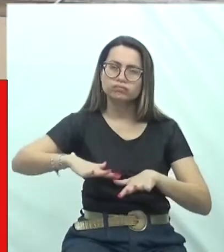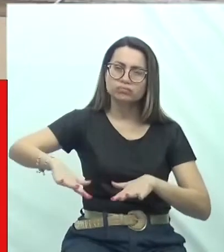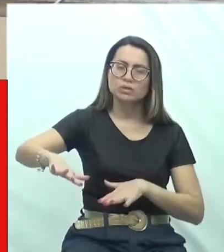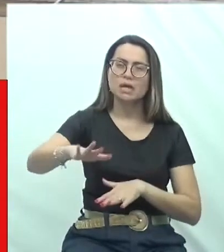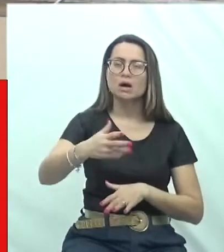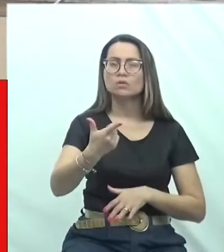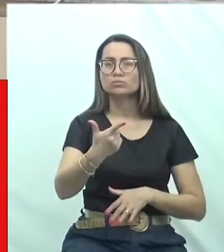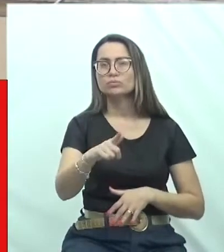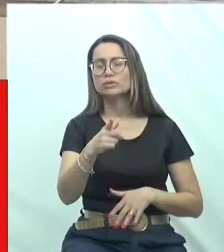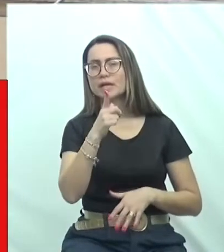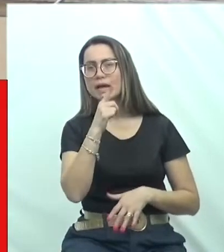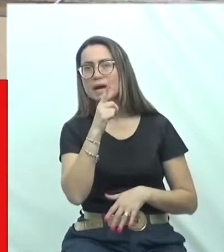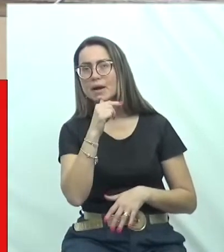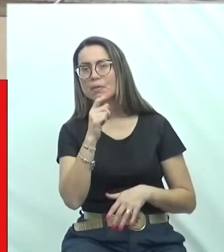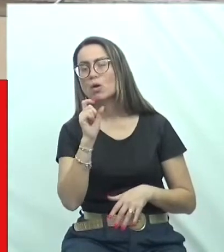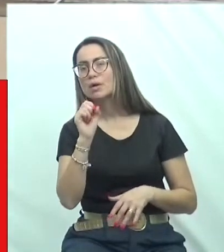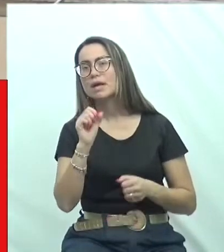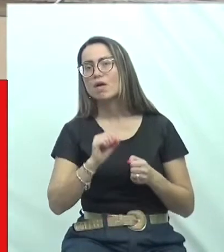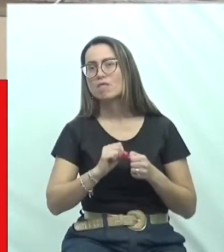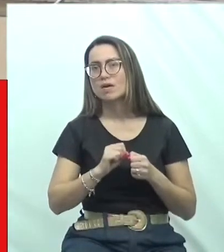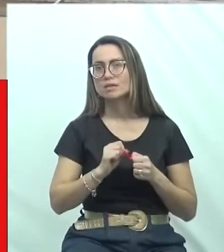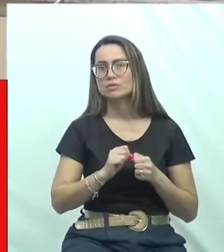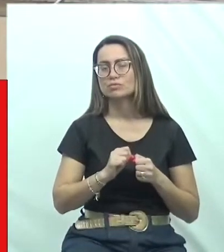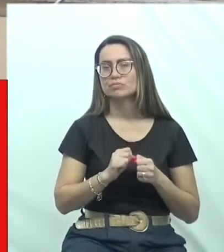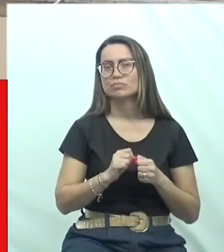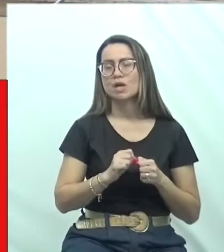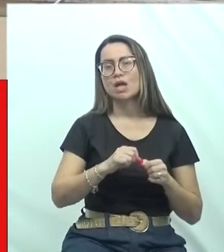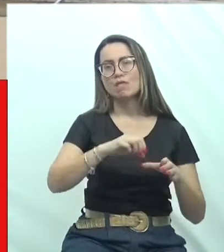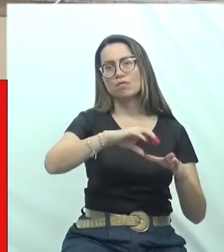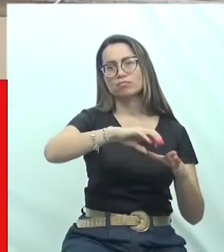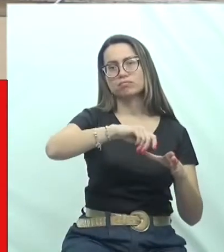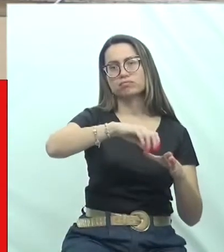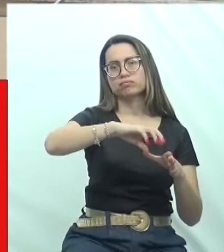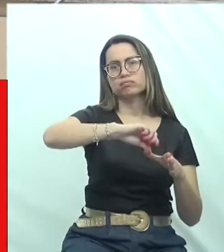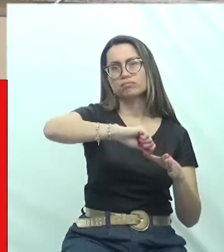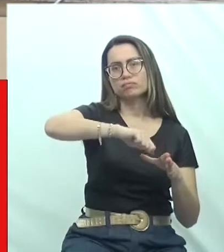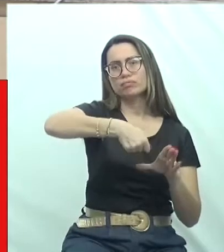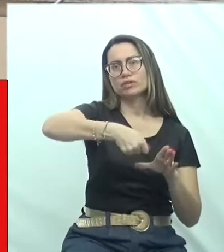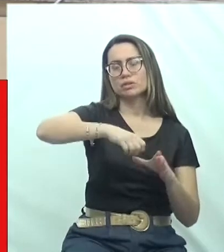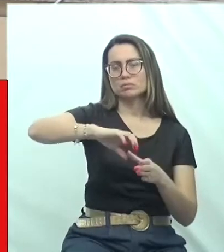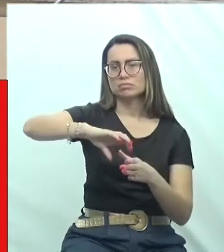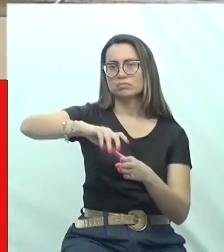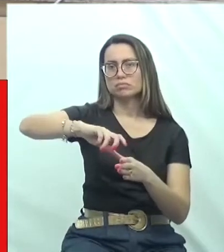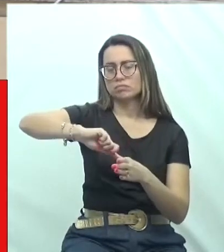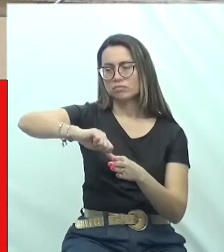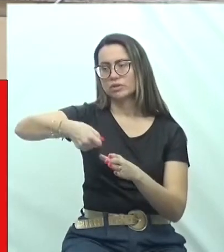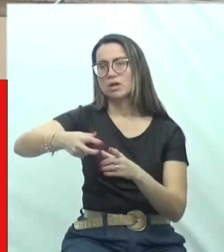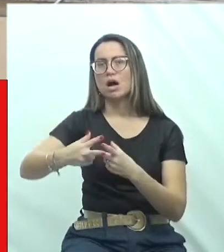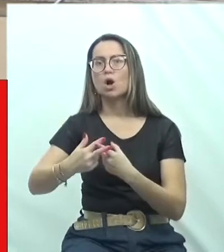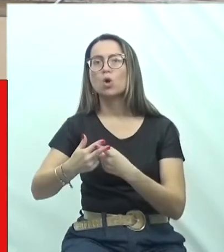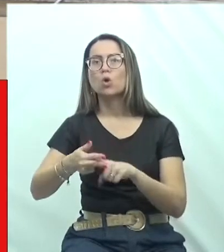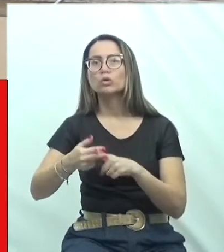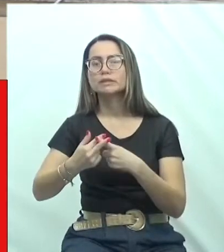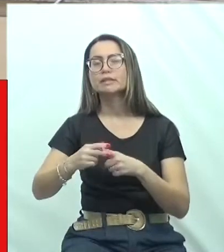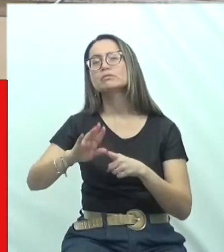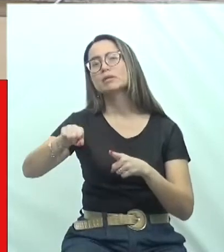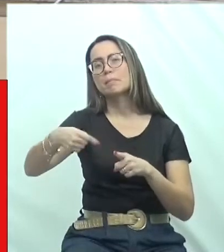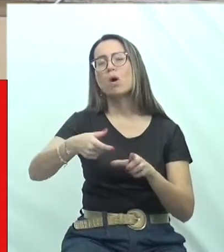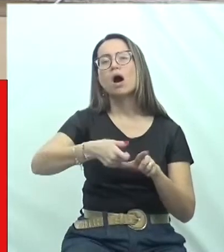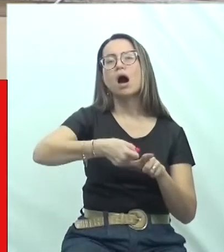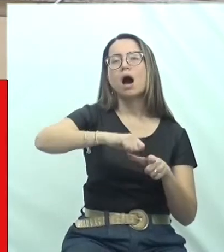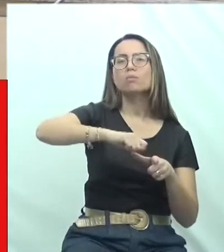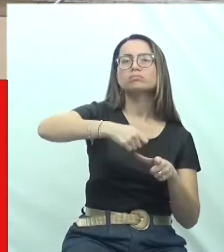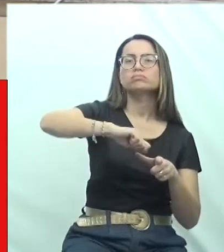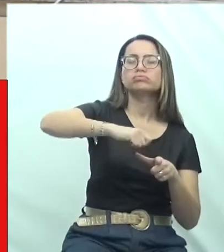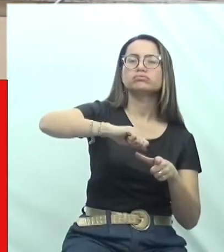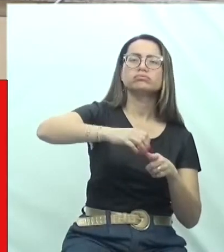conserto de vazamento na rede. Eu sou obrigada a fechar registros e, após o conserto, eu abro o registro. Mas